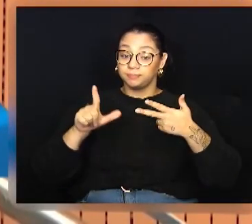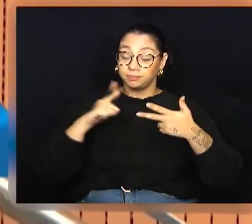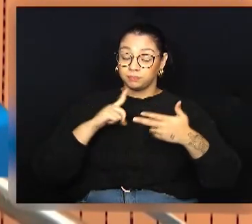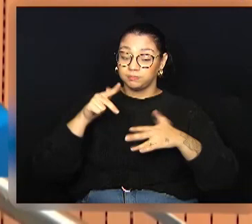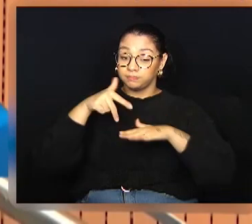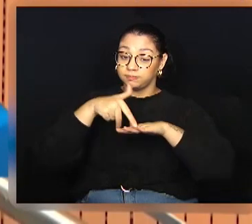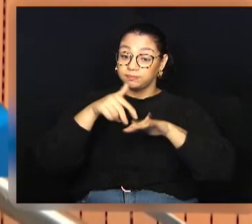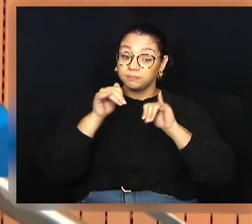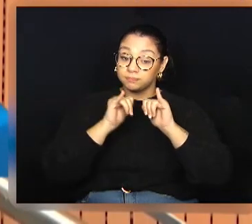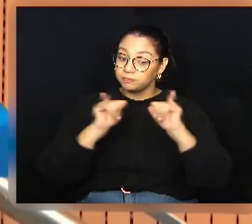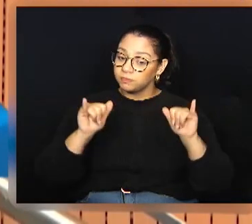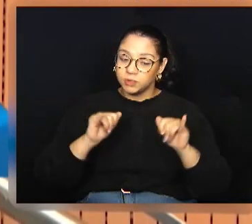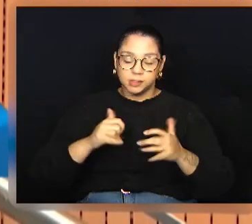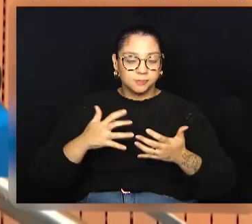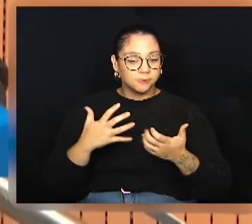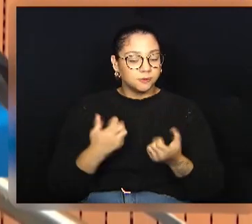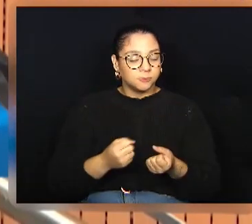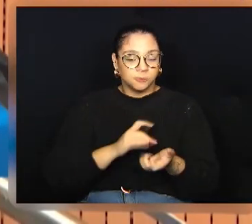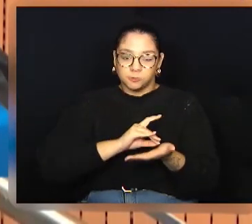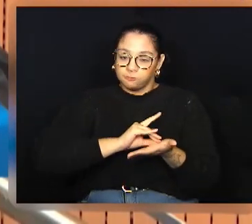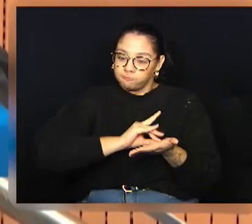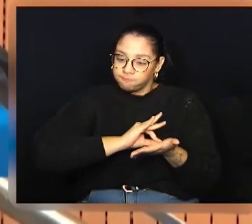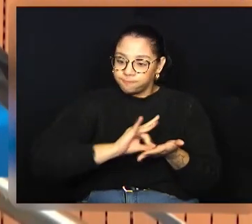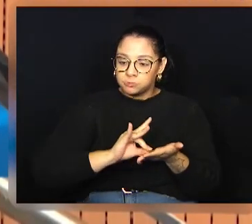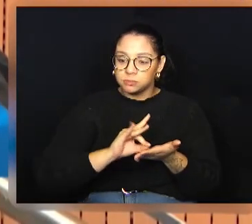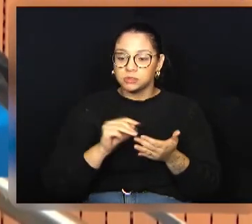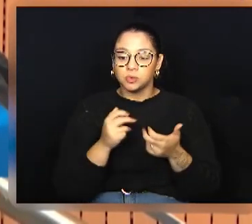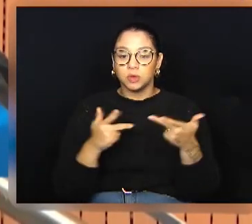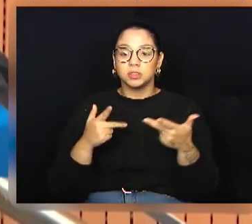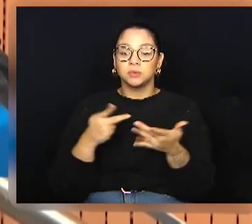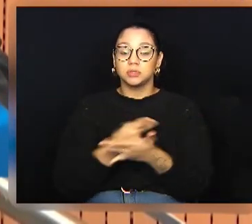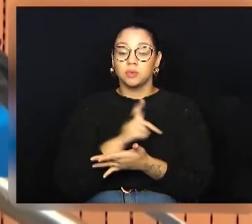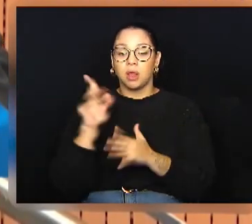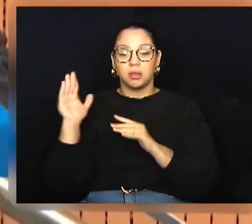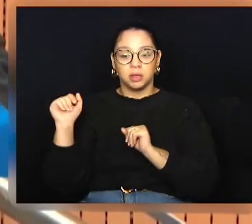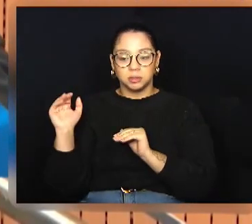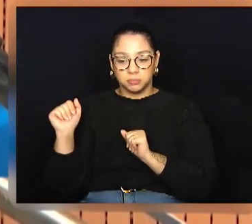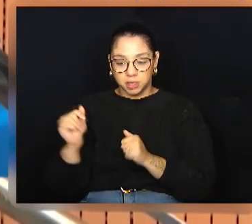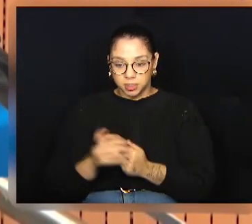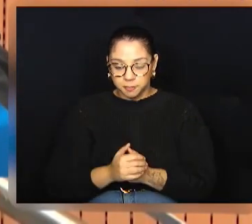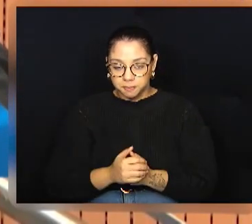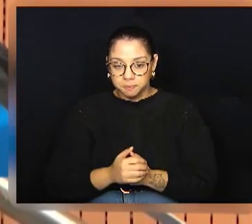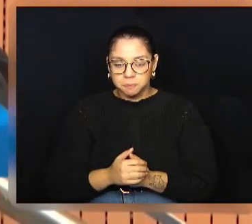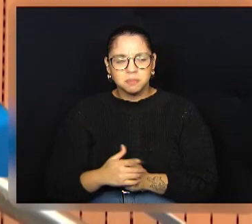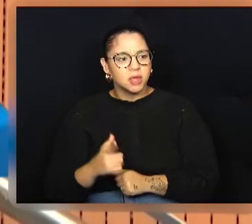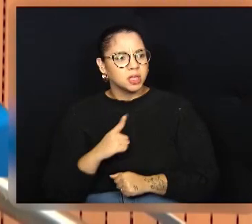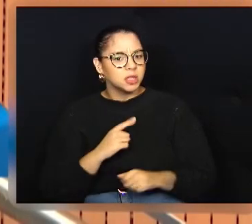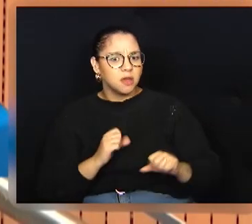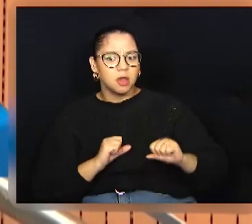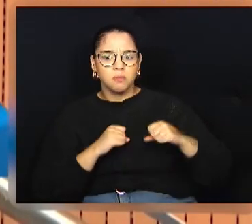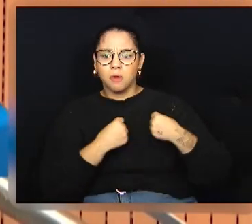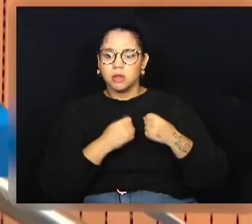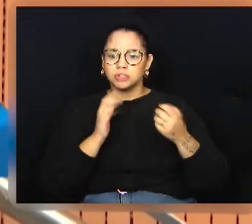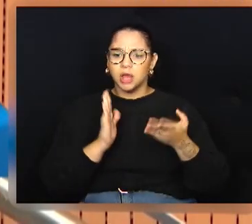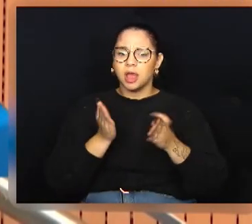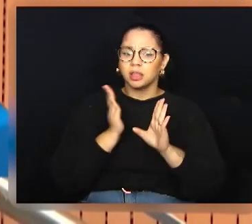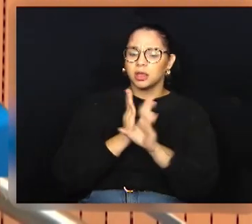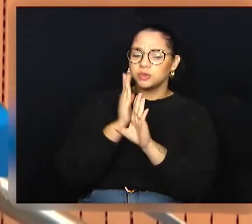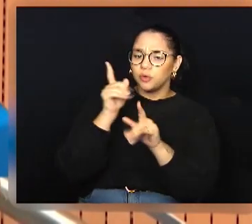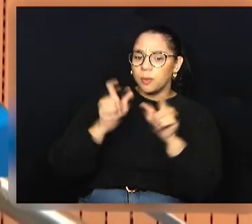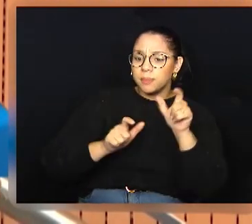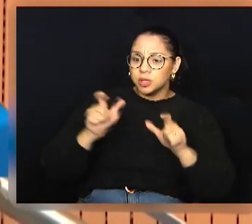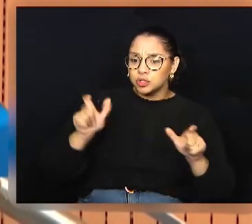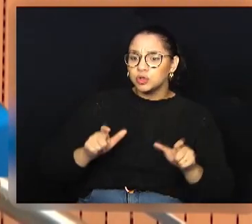tribuna e repudiou o ocorrido na Espanha. Ele prontamente reagiu, identificou pessoas e